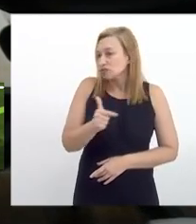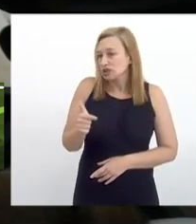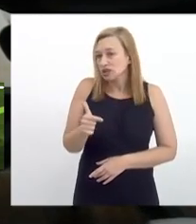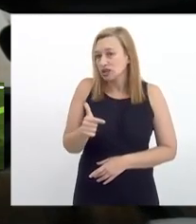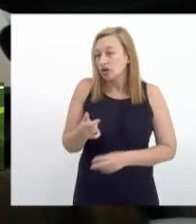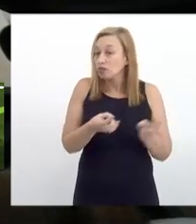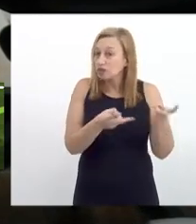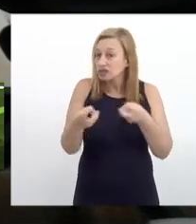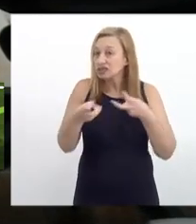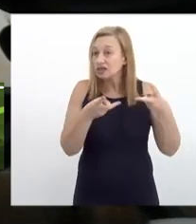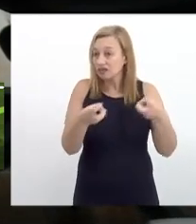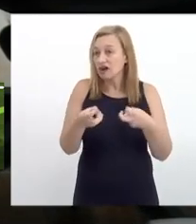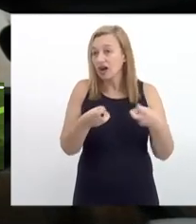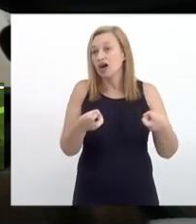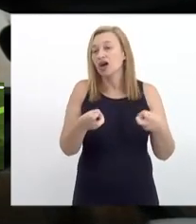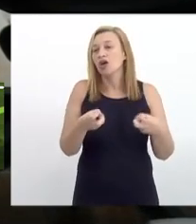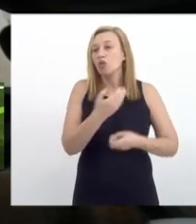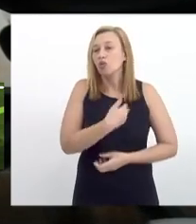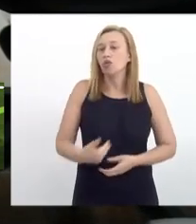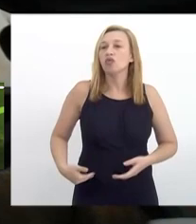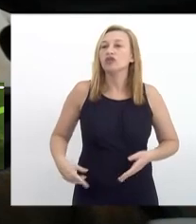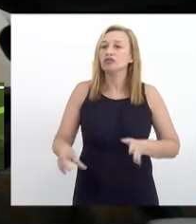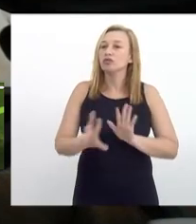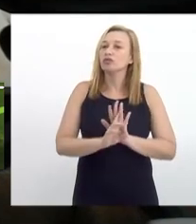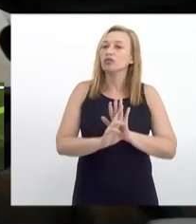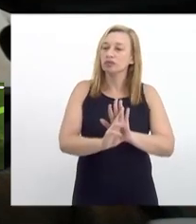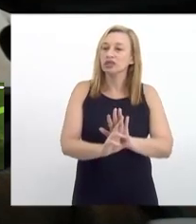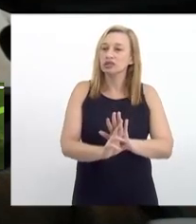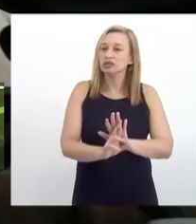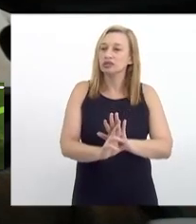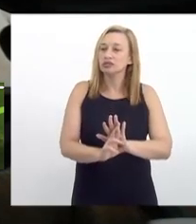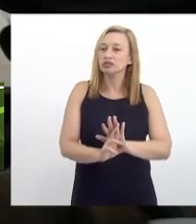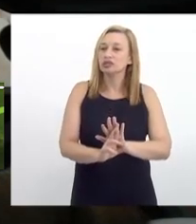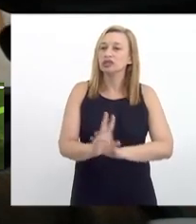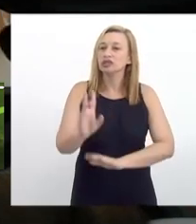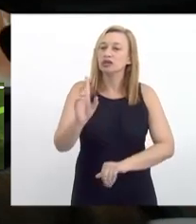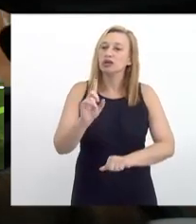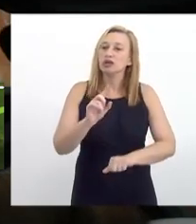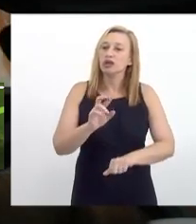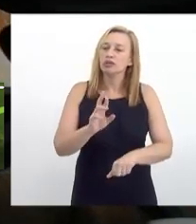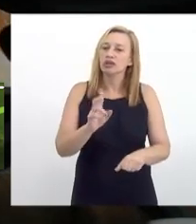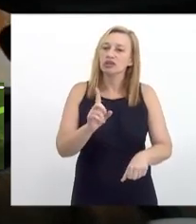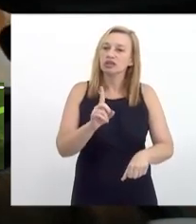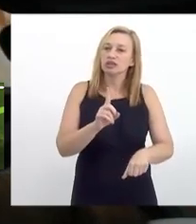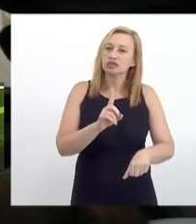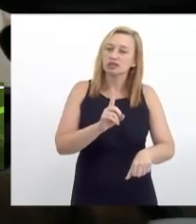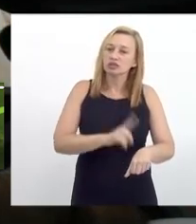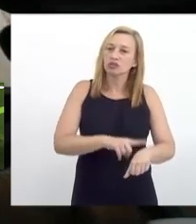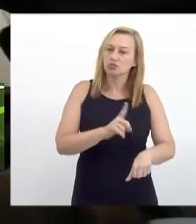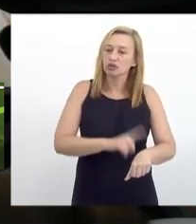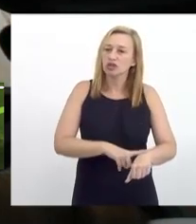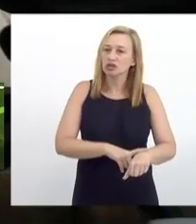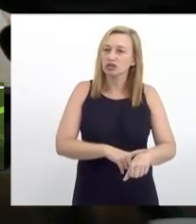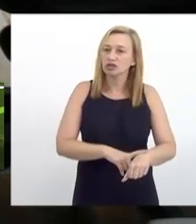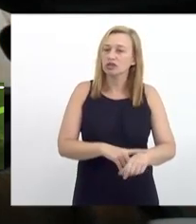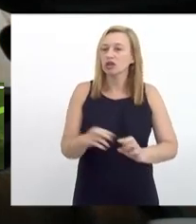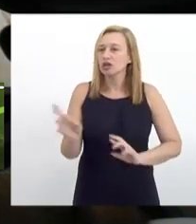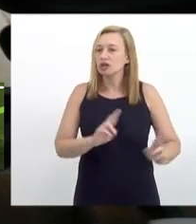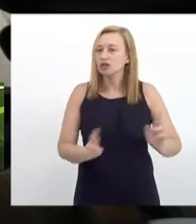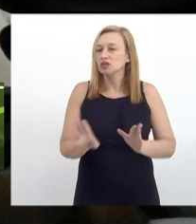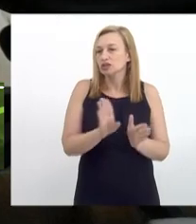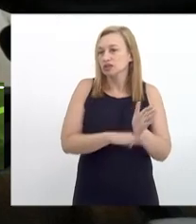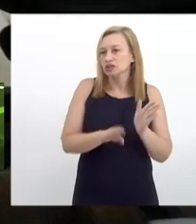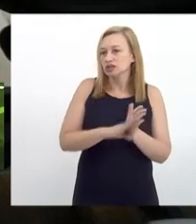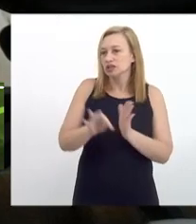observar o que o governo tem apresentado nesse momento com relação a tetos de